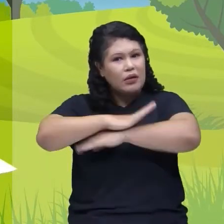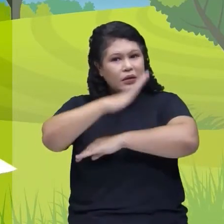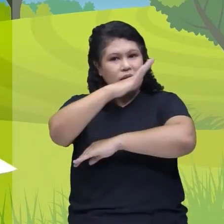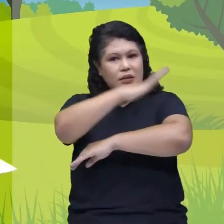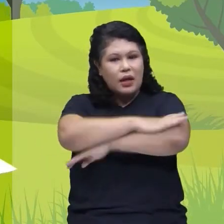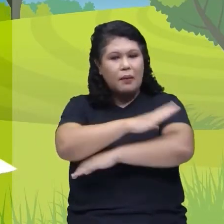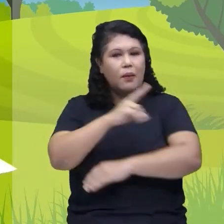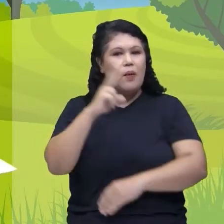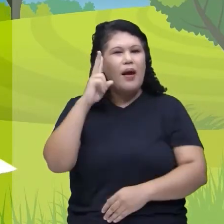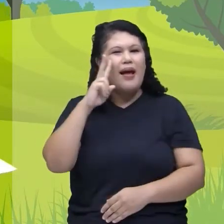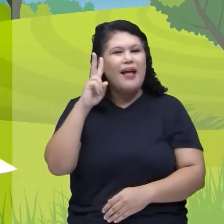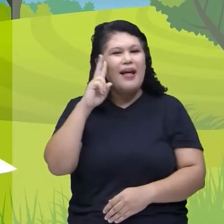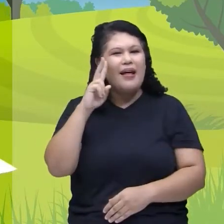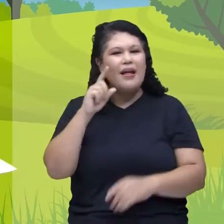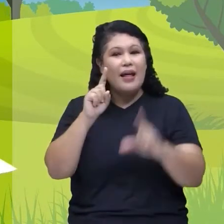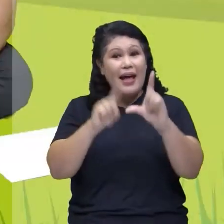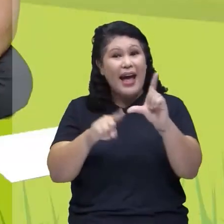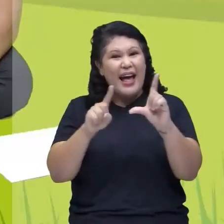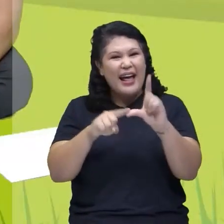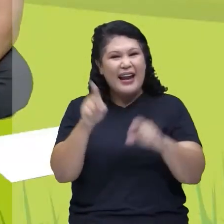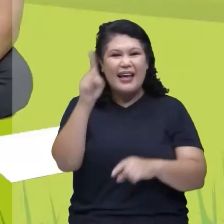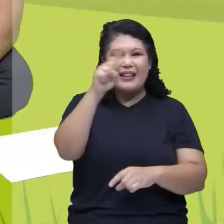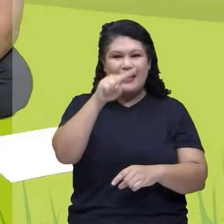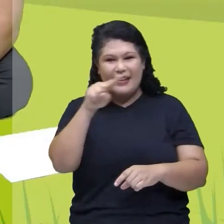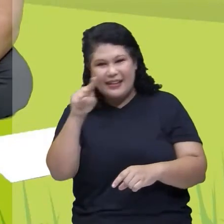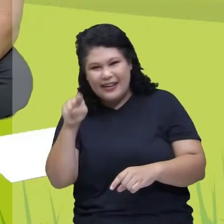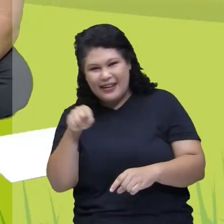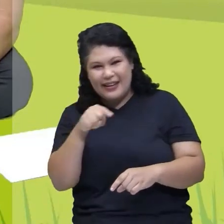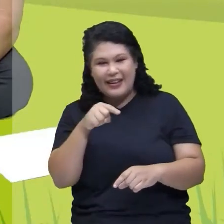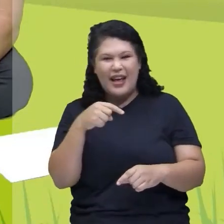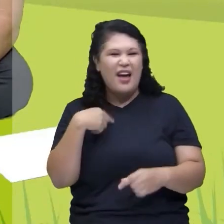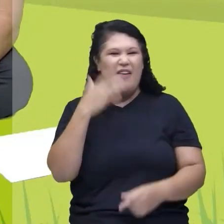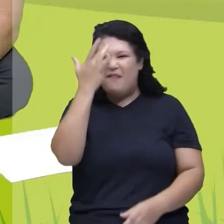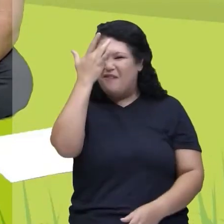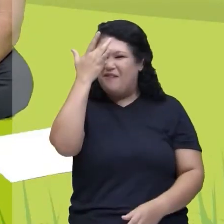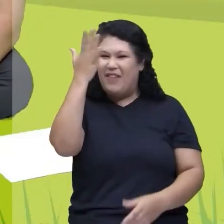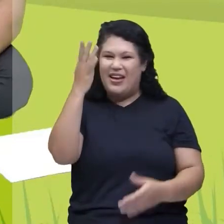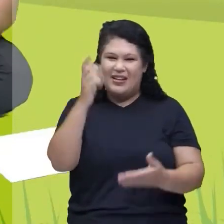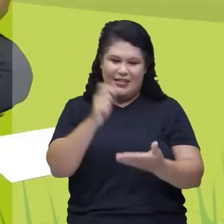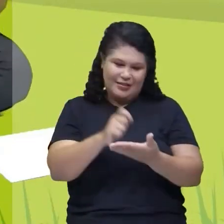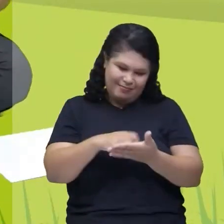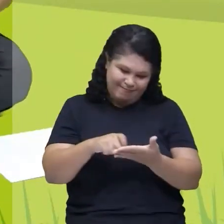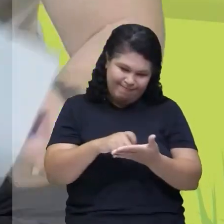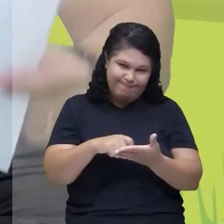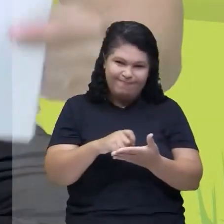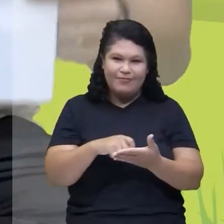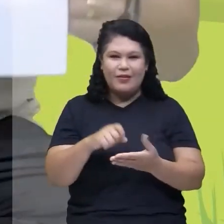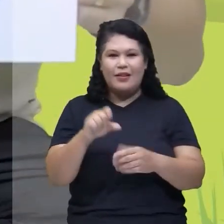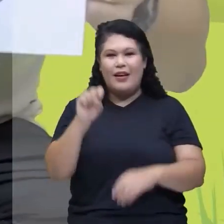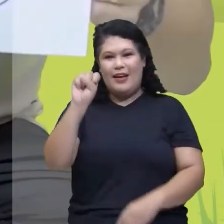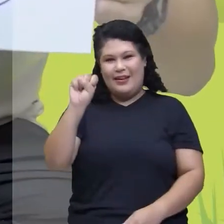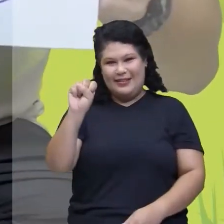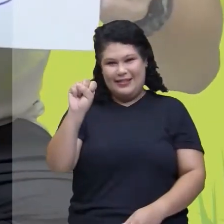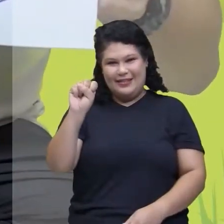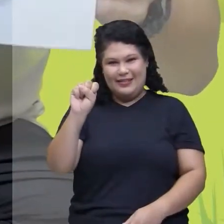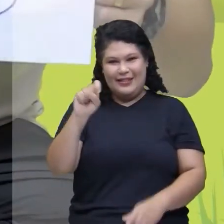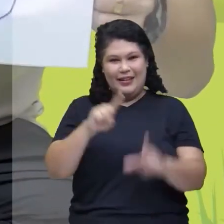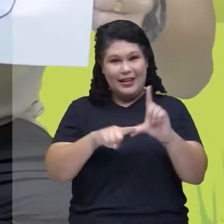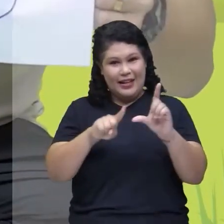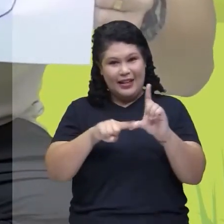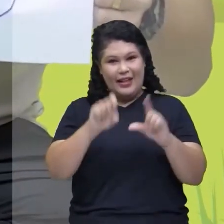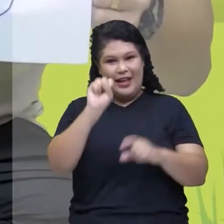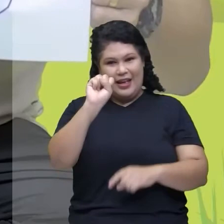letra que parece assim uma curvinha. Essa eu sei, essa é fácil demais. Letra S. Então, na estação